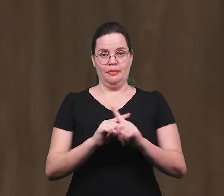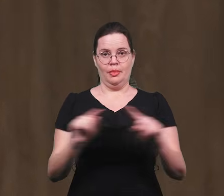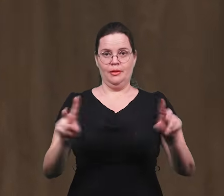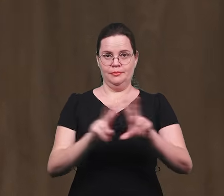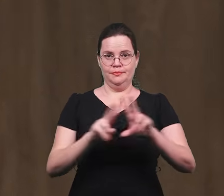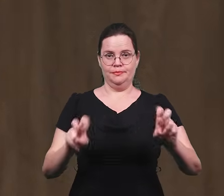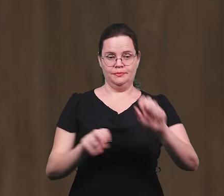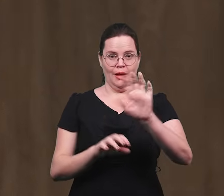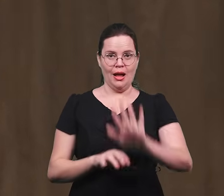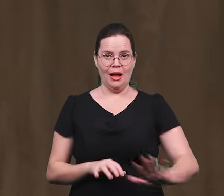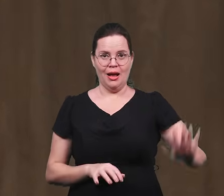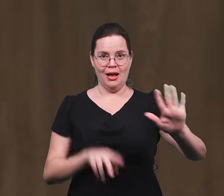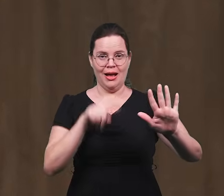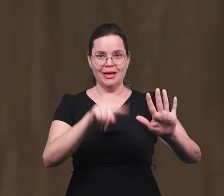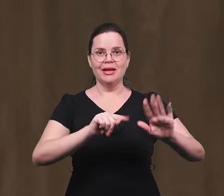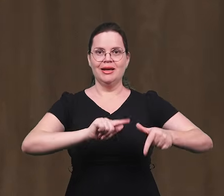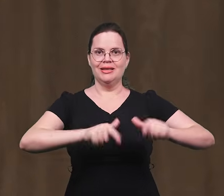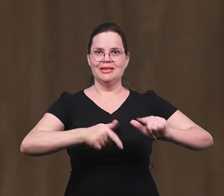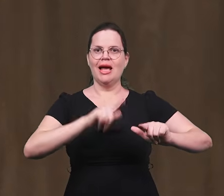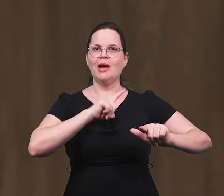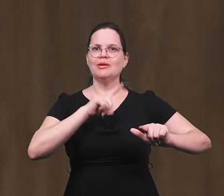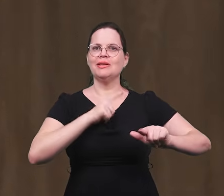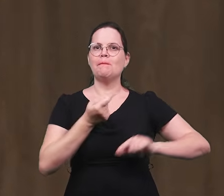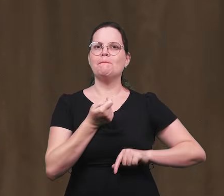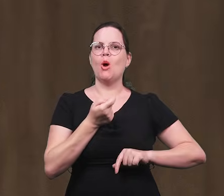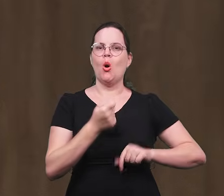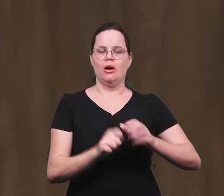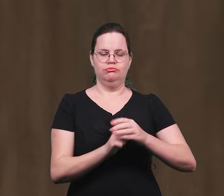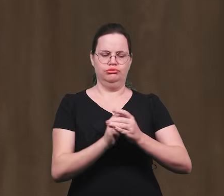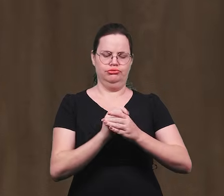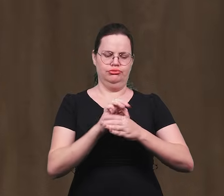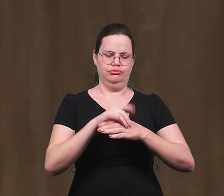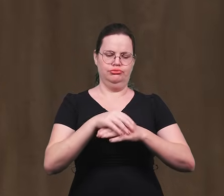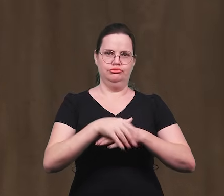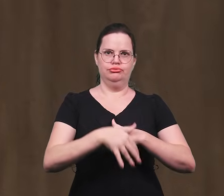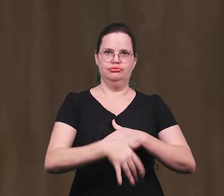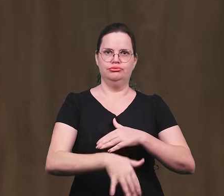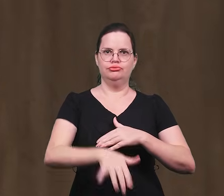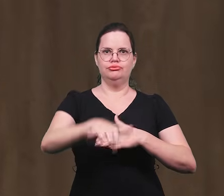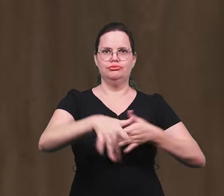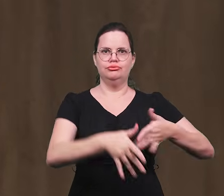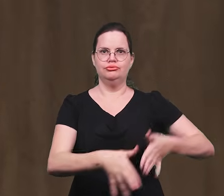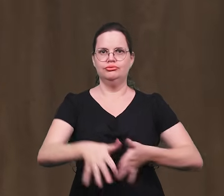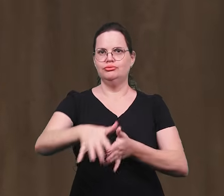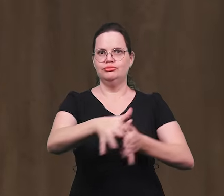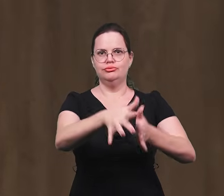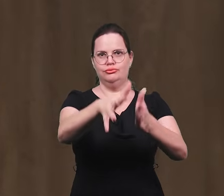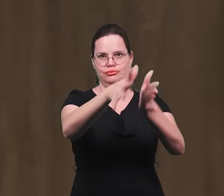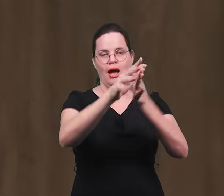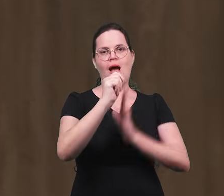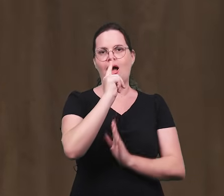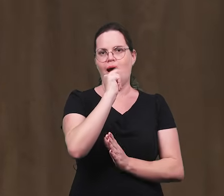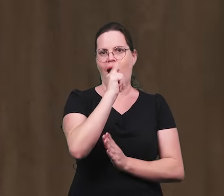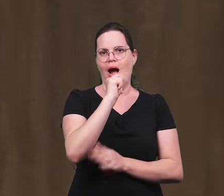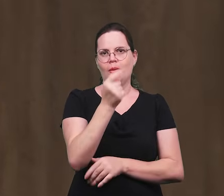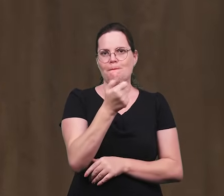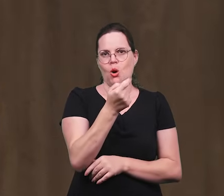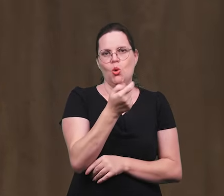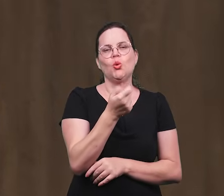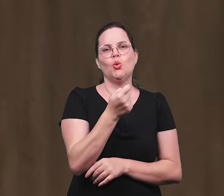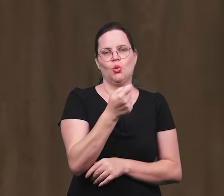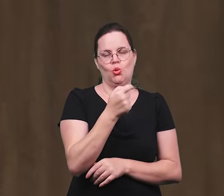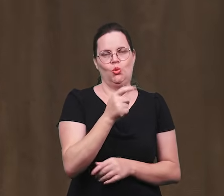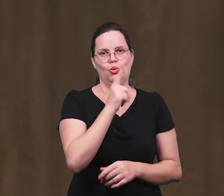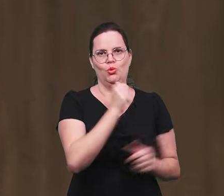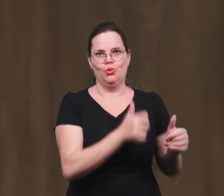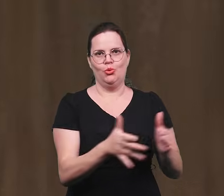em Israel e na região do Oriente, existem poucas fontes de águas correntes, né? E